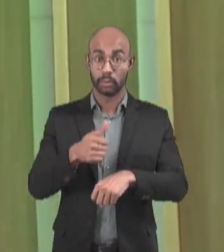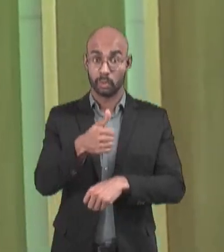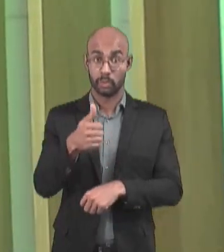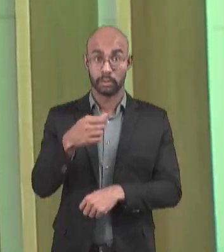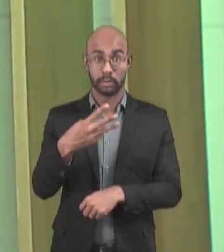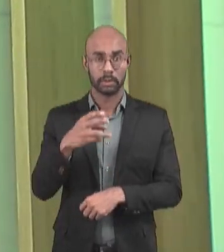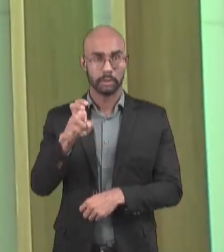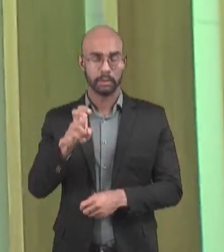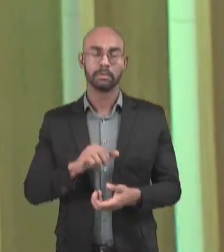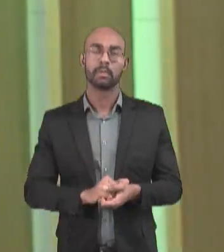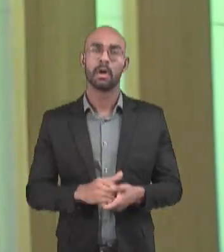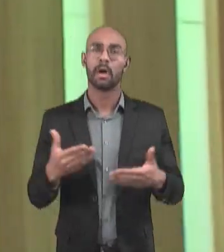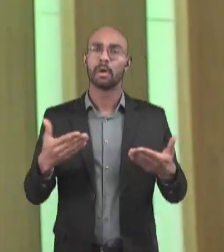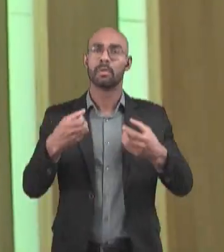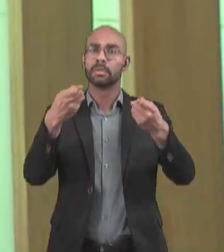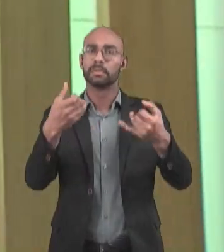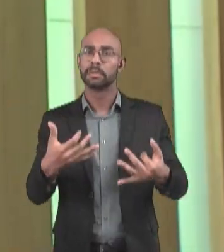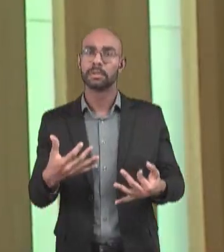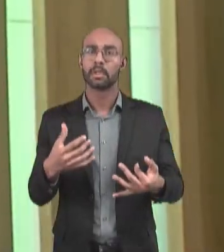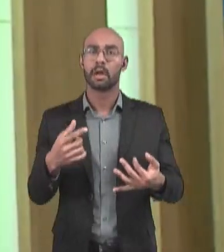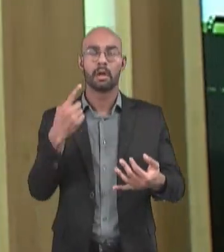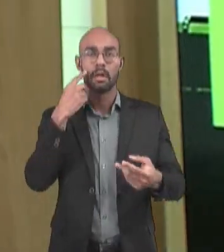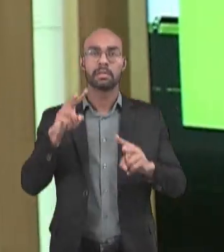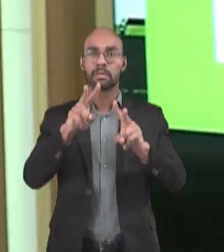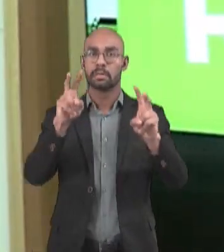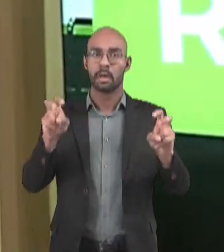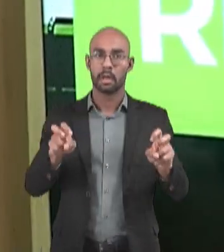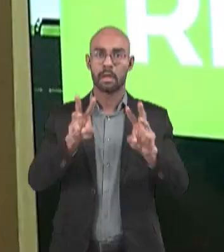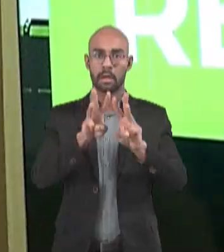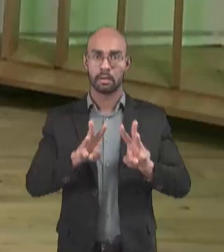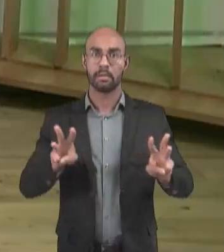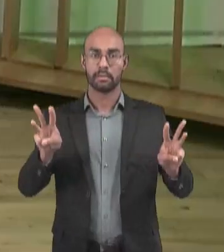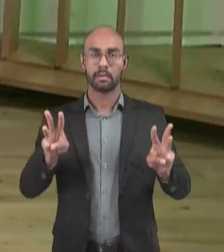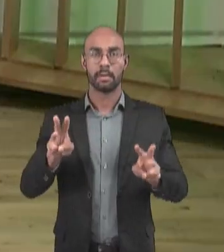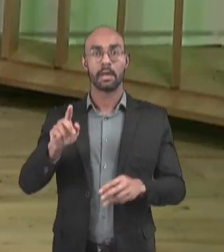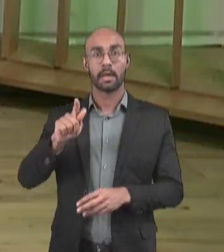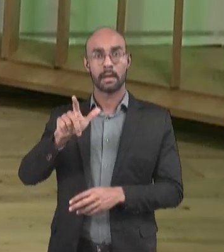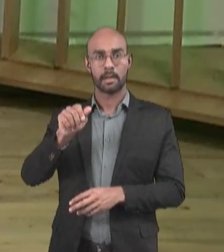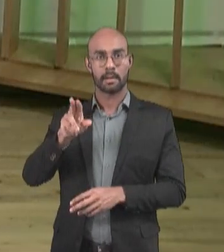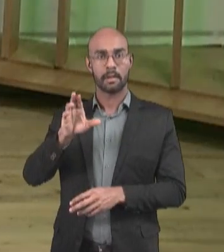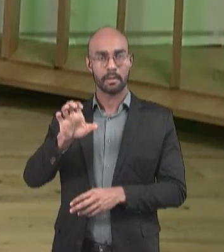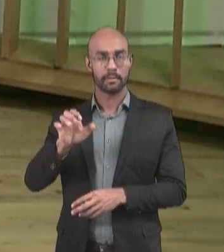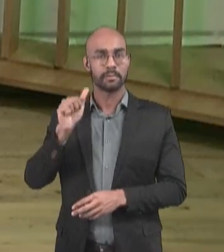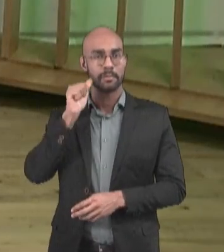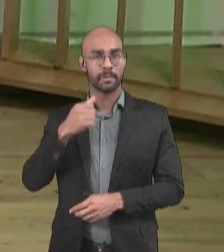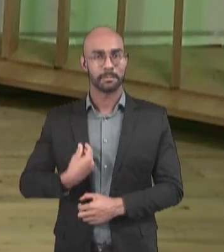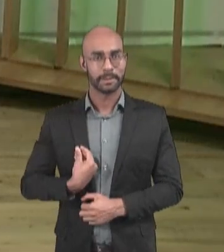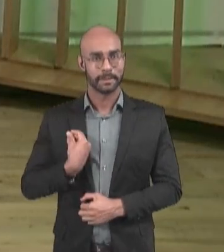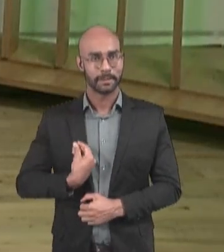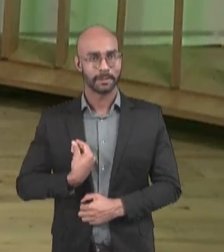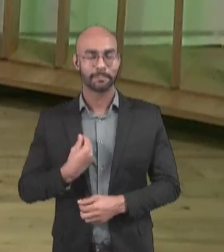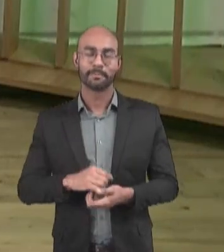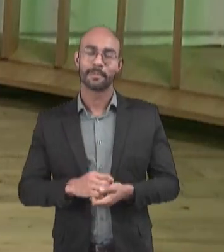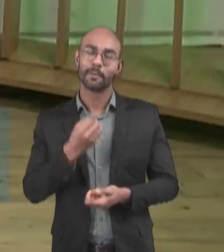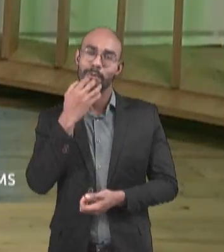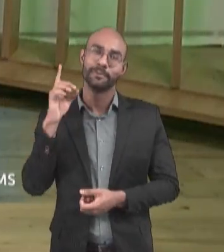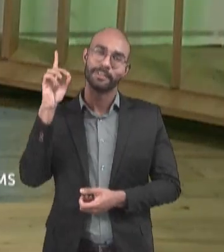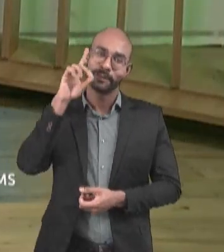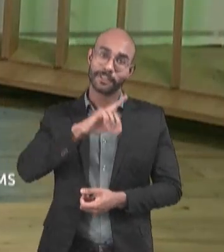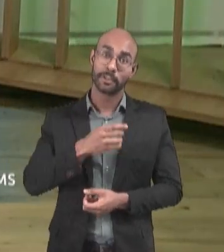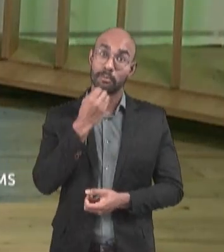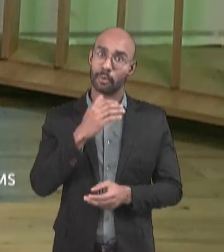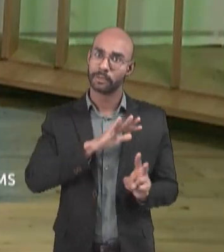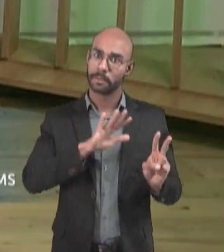11h35. Vamos falar agora dos destaques do site da casa, e a Gláucia já está aqui com a gente. Gláucia, muito bom dia,